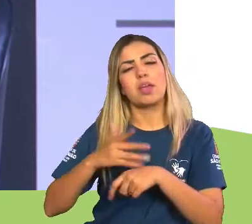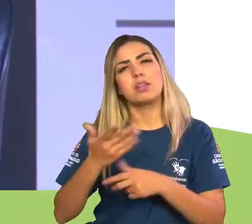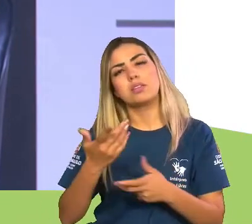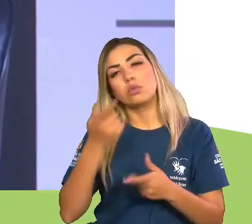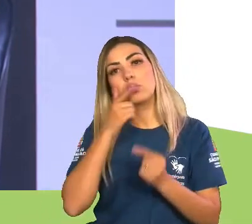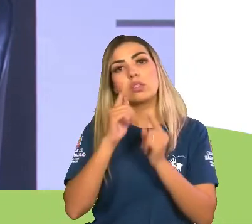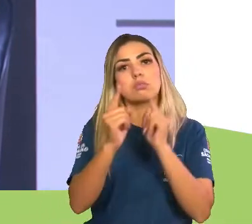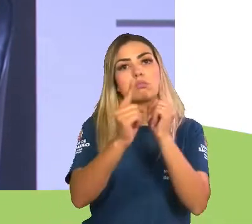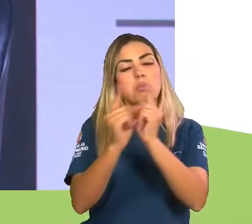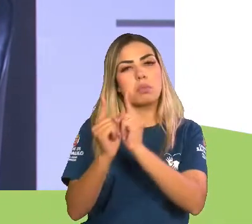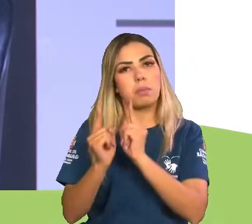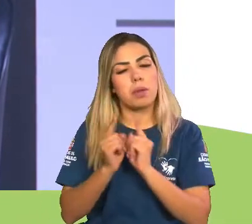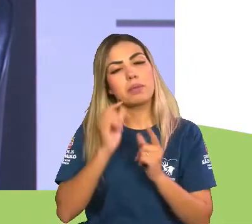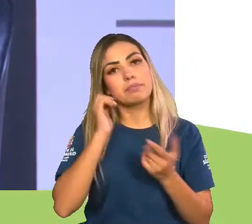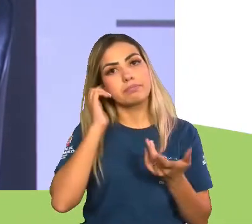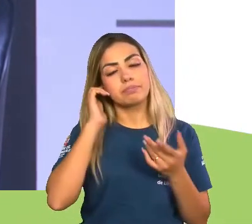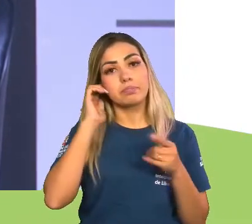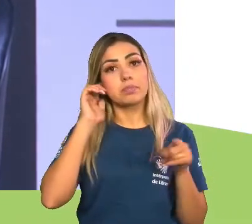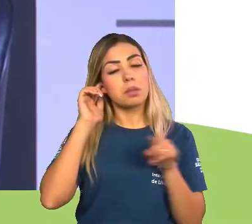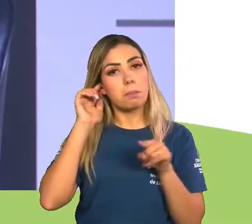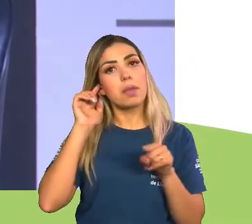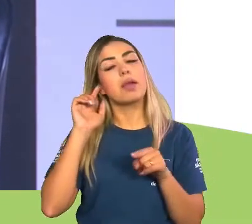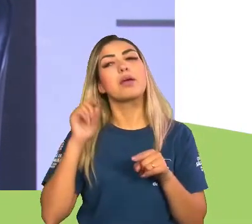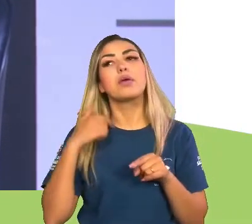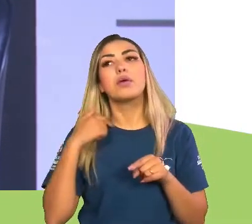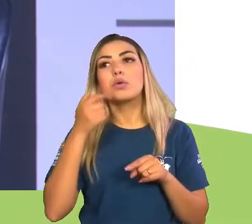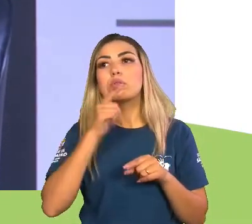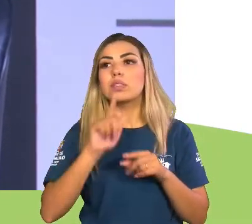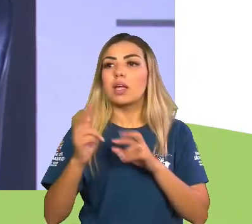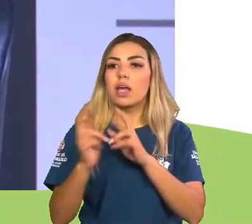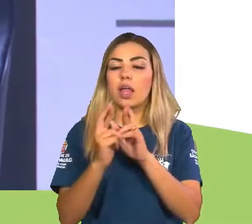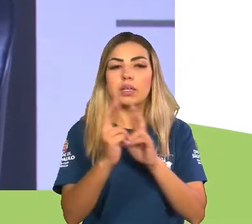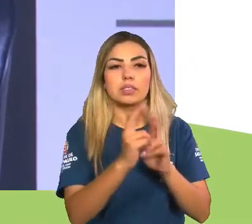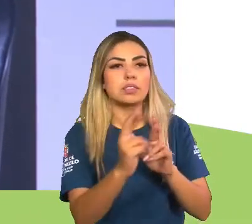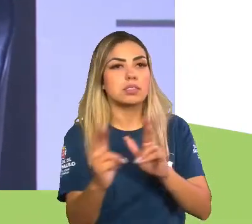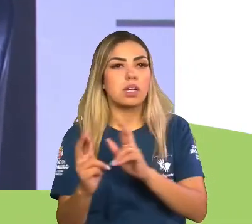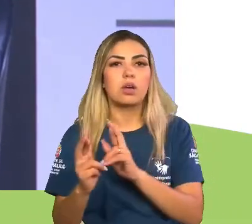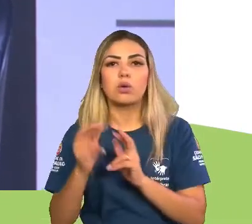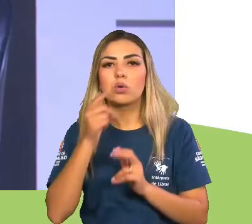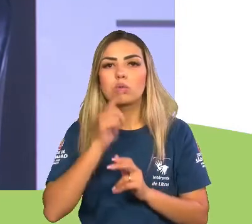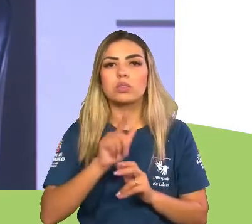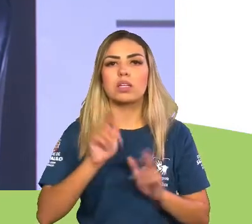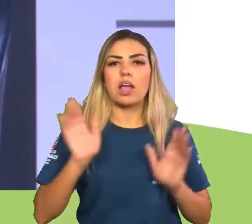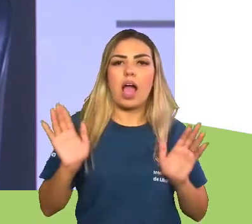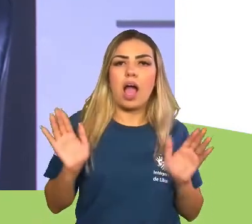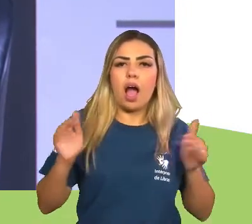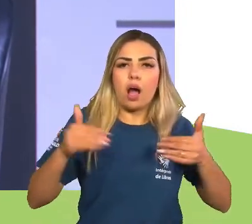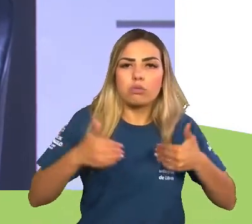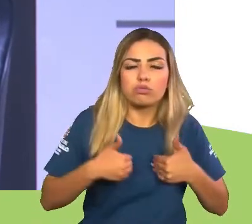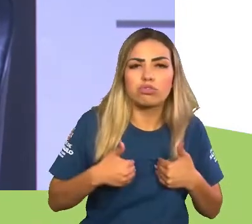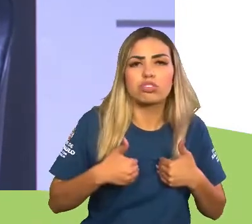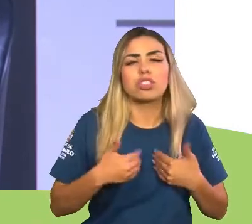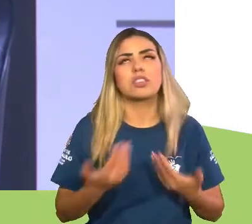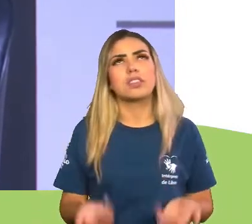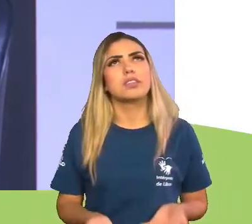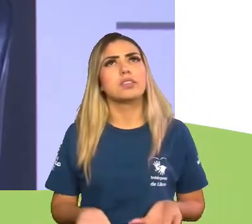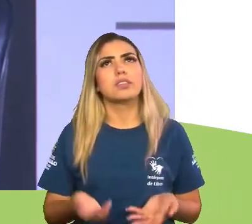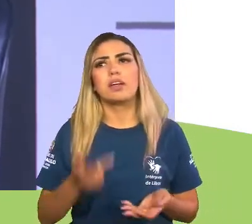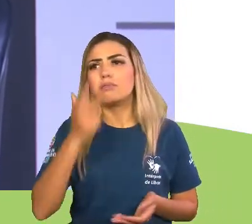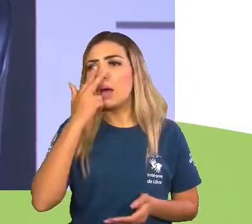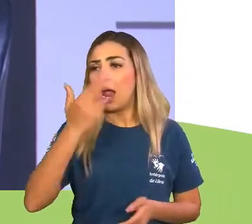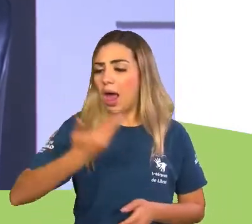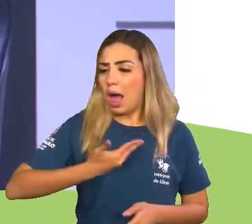tempo eu sinto que tem uma aproximação enorme com os autistas, com essas pessoas. Eles são muito